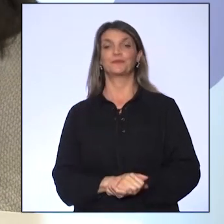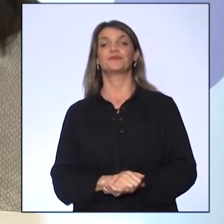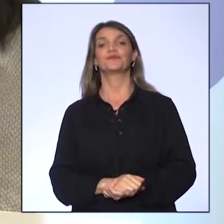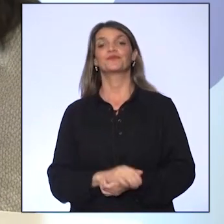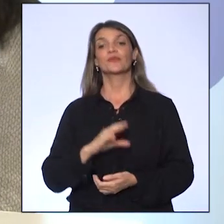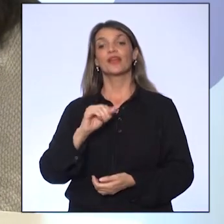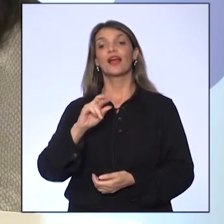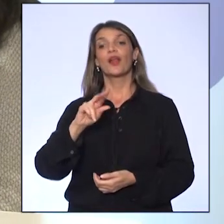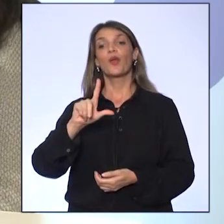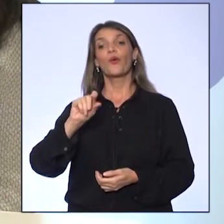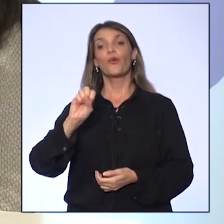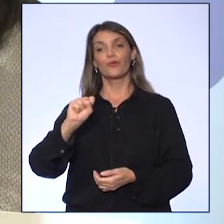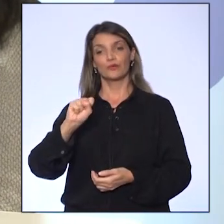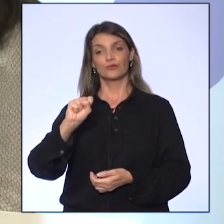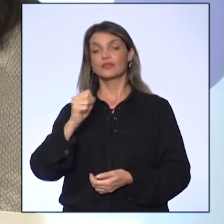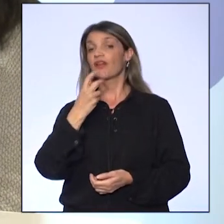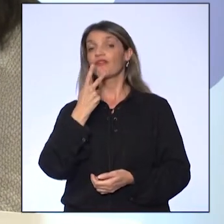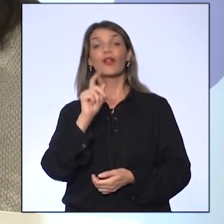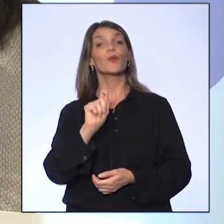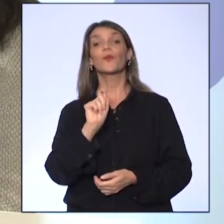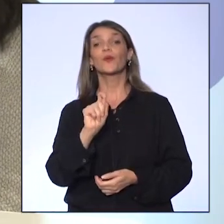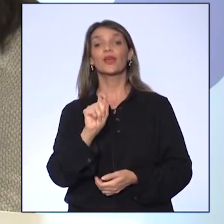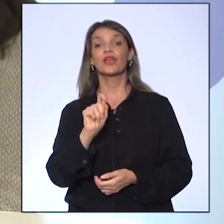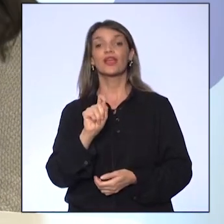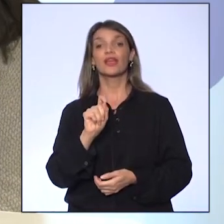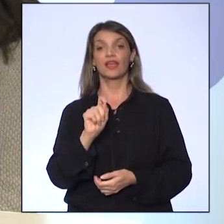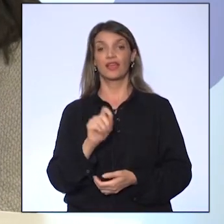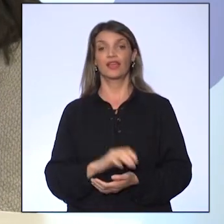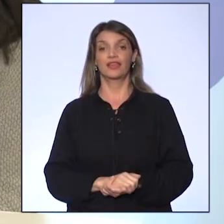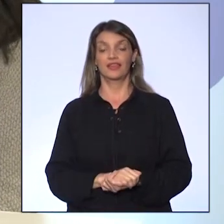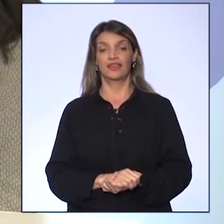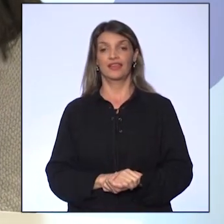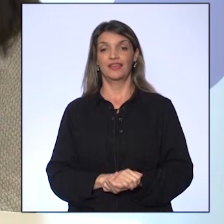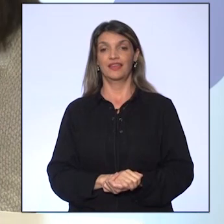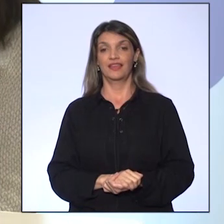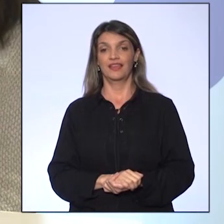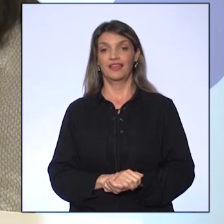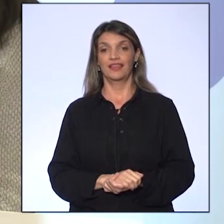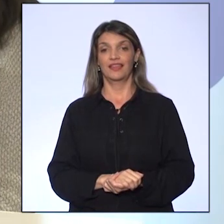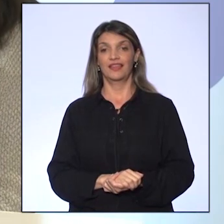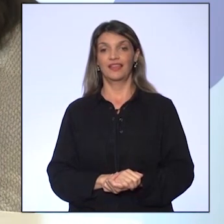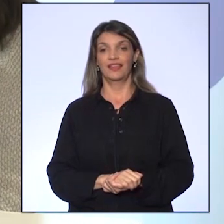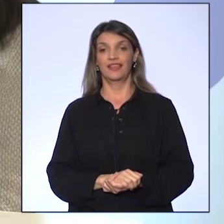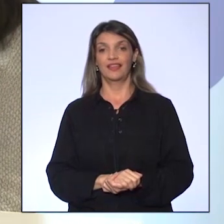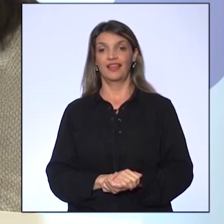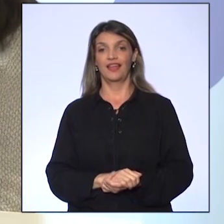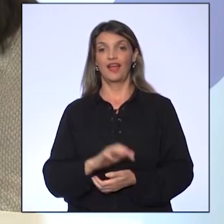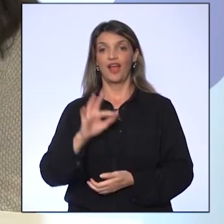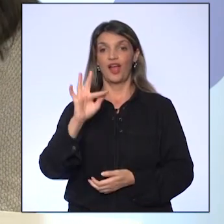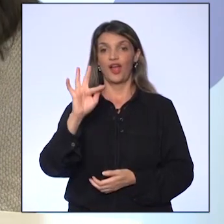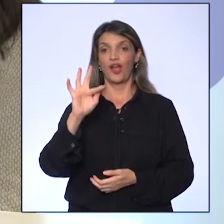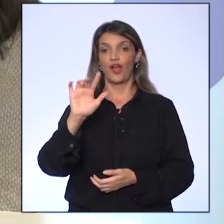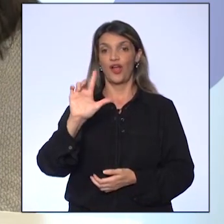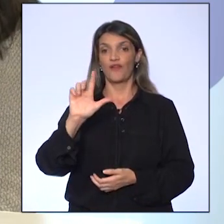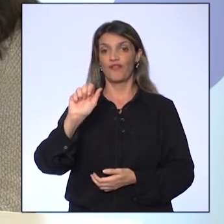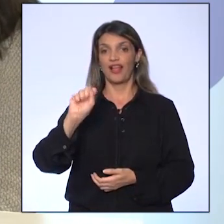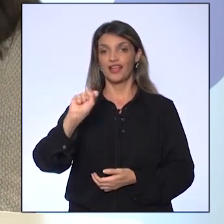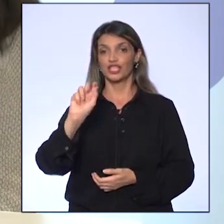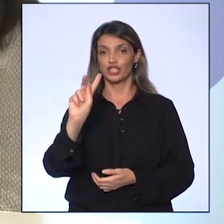O Carlos Eduardo está dizendo que o favorite superhero dele é o Flash.